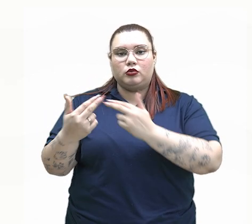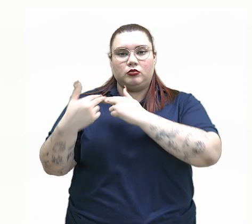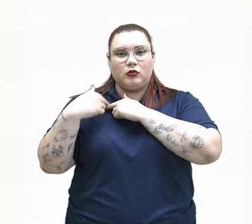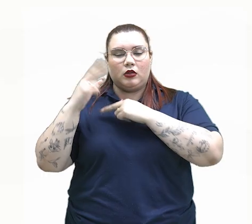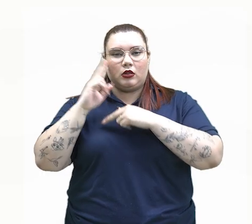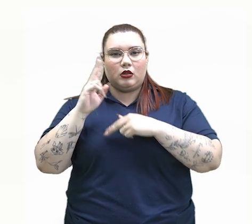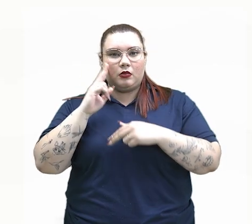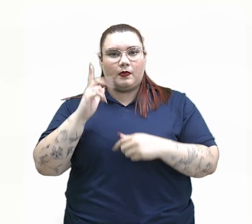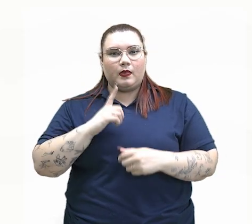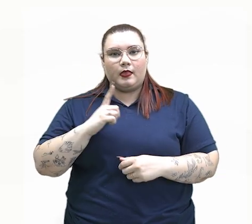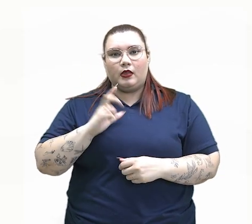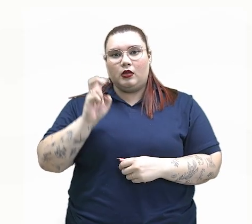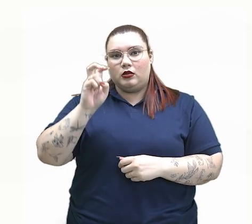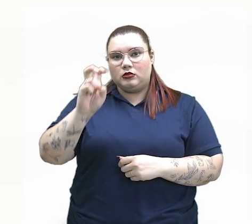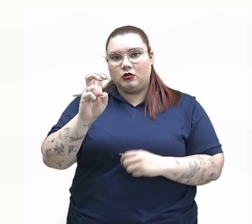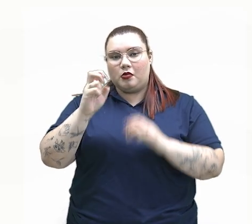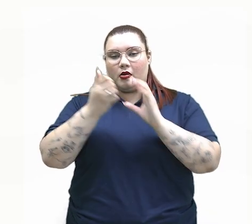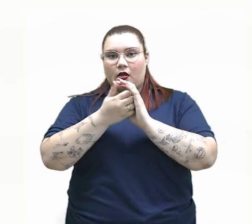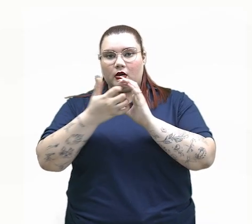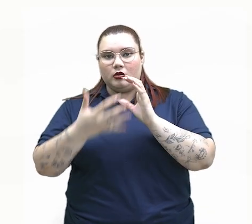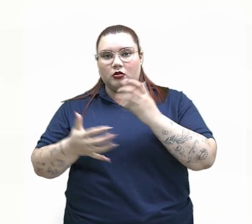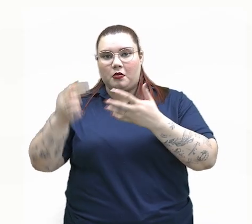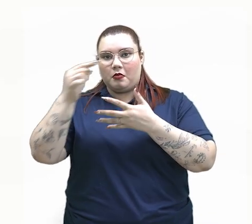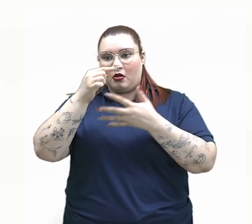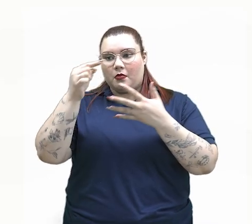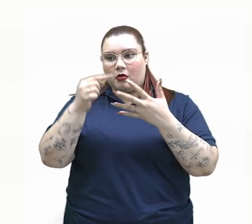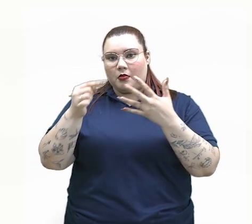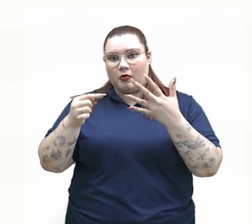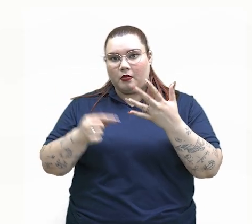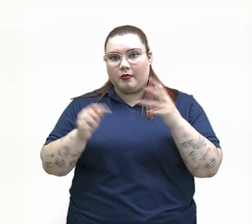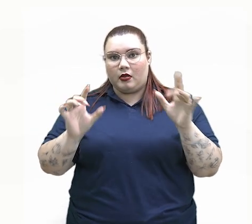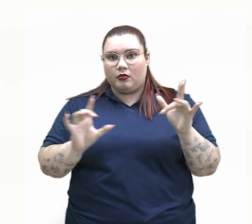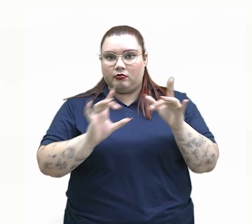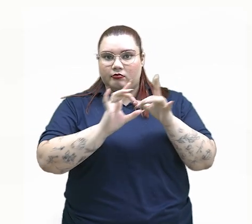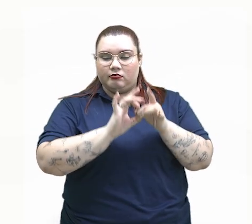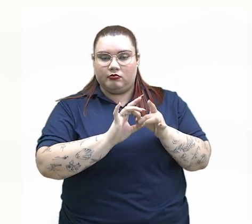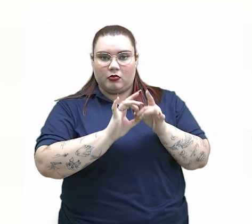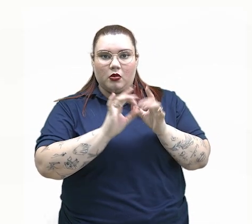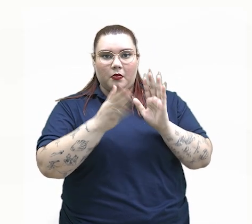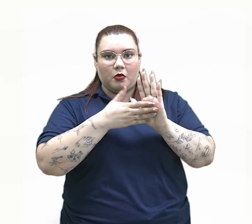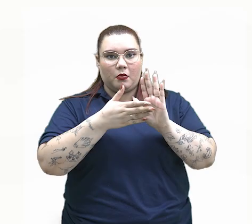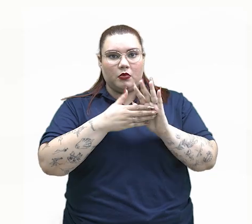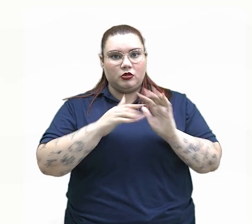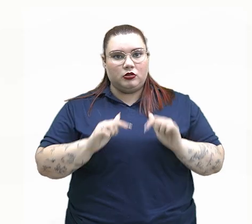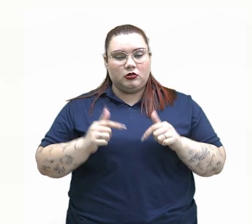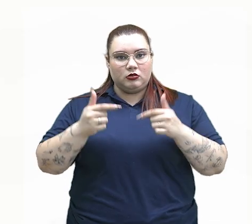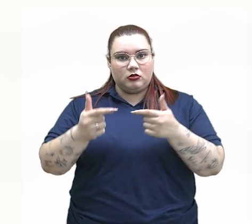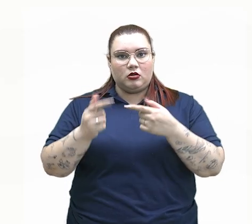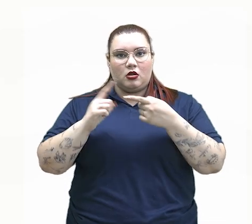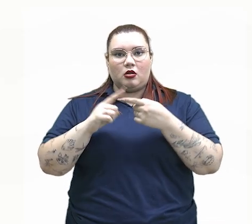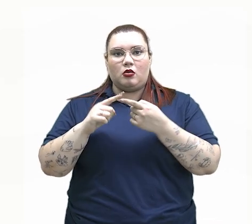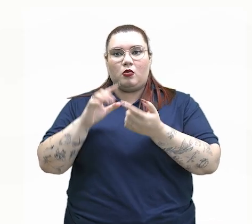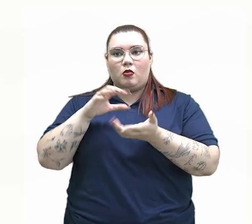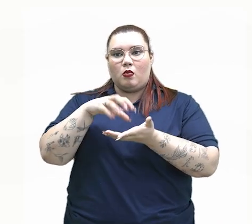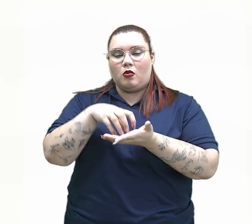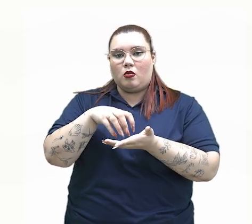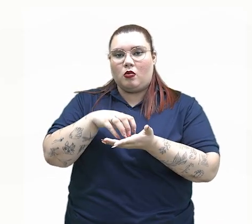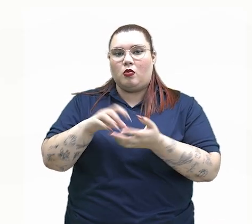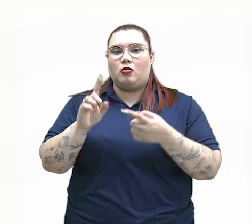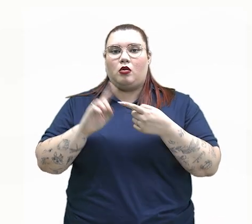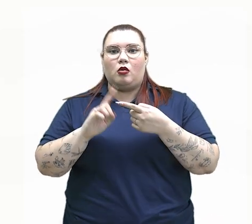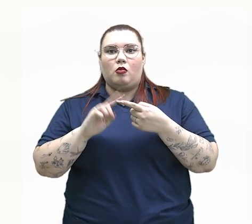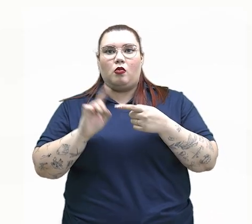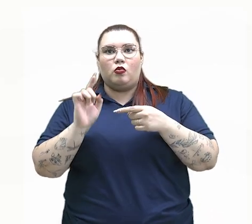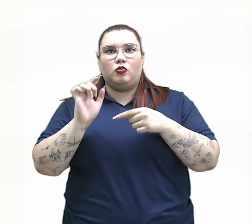5 elementinhos que compõem a nossa proposta de intervenção? Pois é, temos o agente, temos o meio, temos a